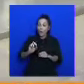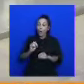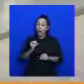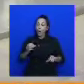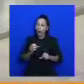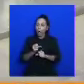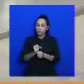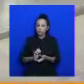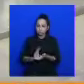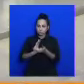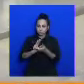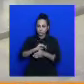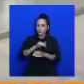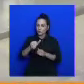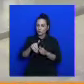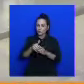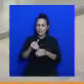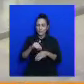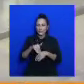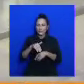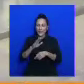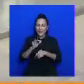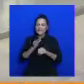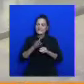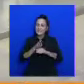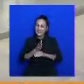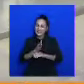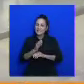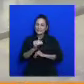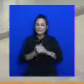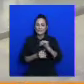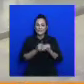ou se o prêmio está acumulado, acessando a página